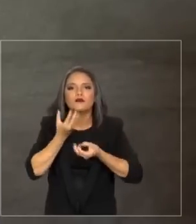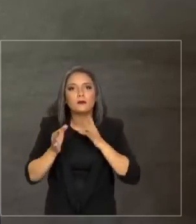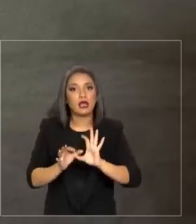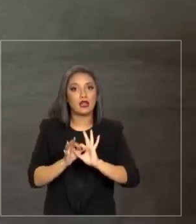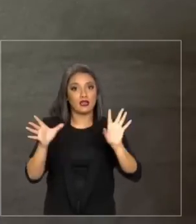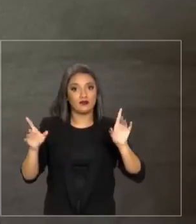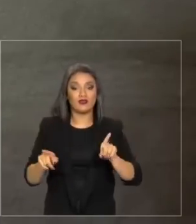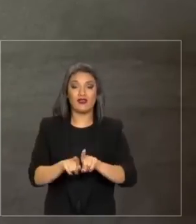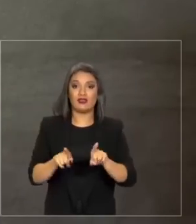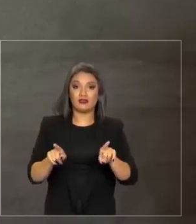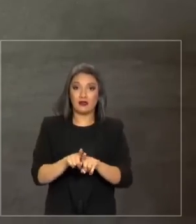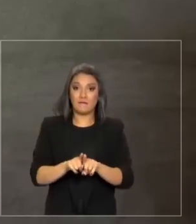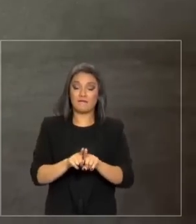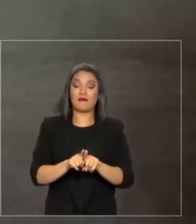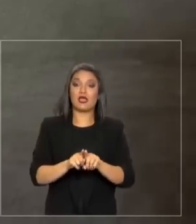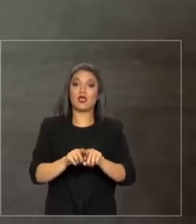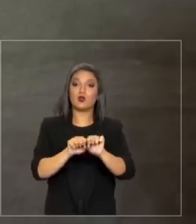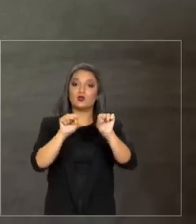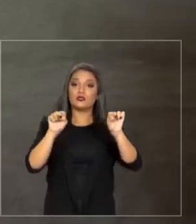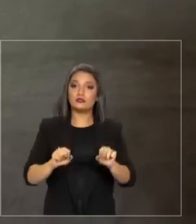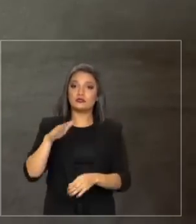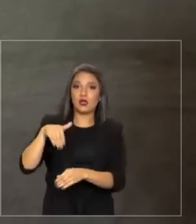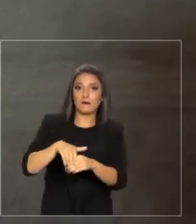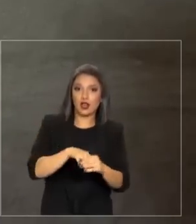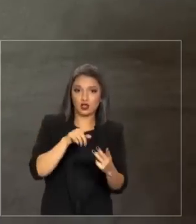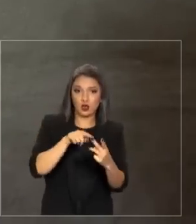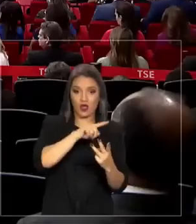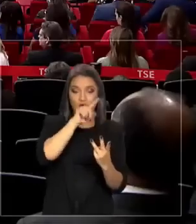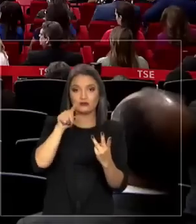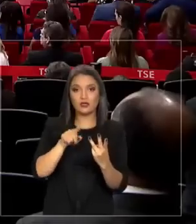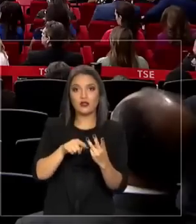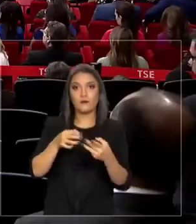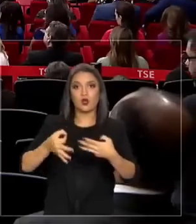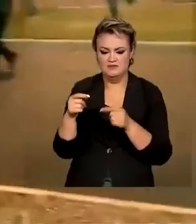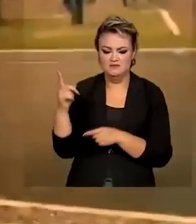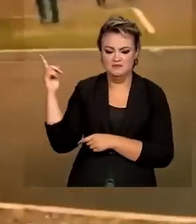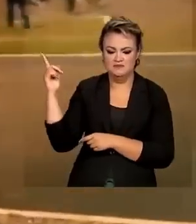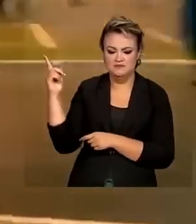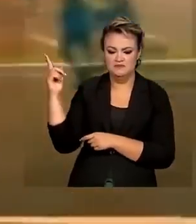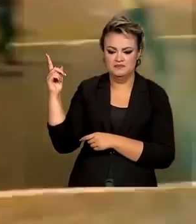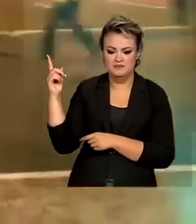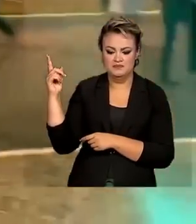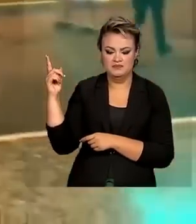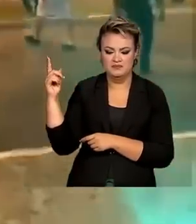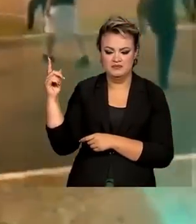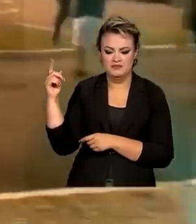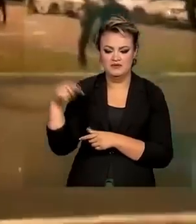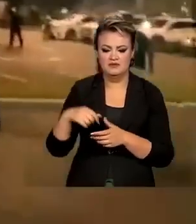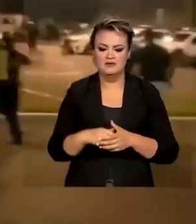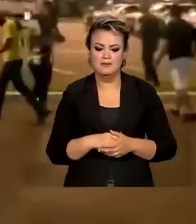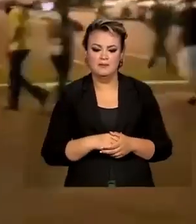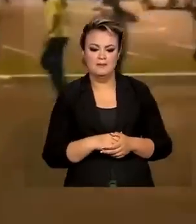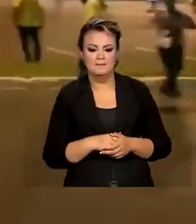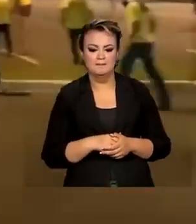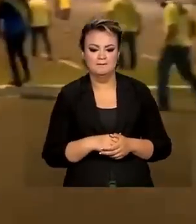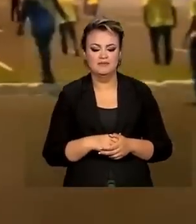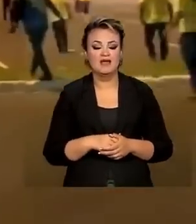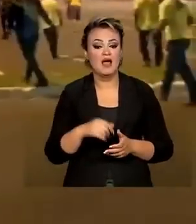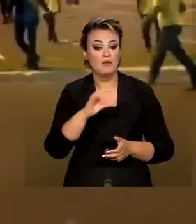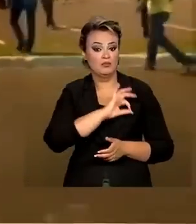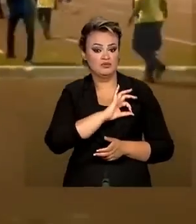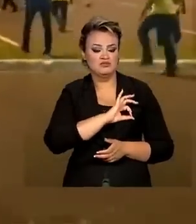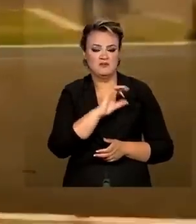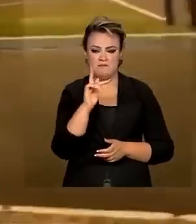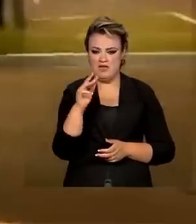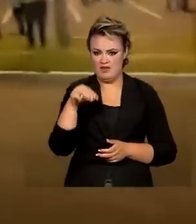do sistema eleitoral e a independência do Poder Judiciário cerca de 5 horas após o final da diplomação